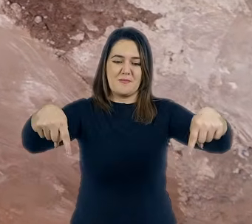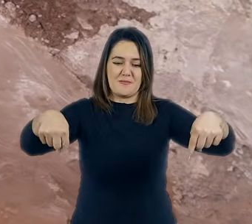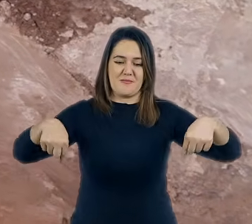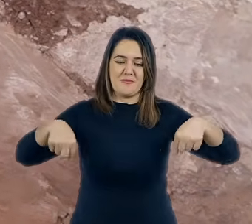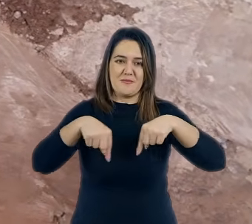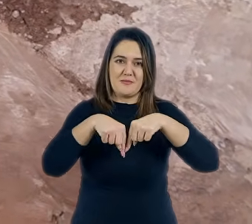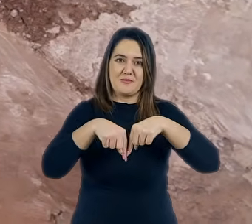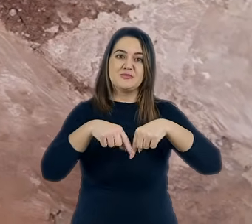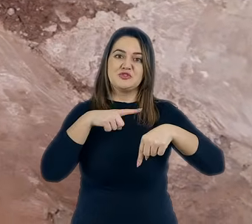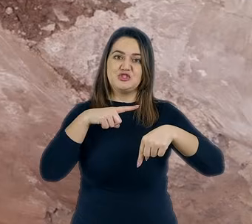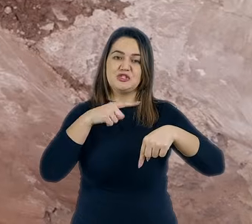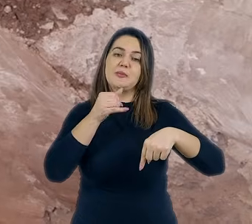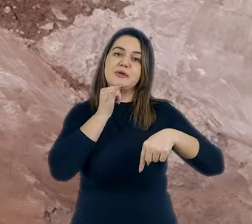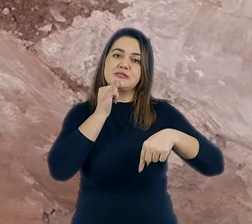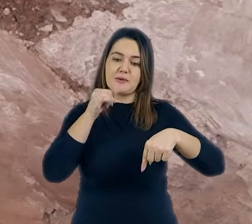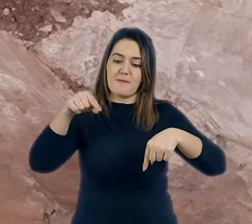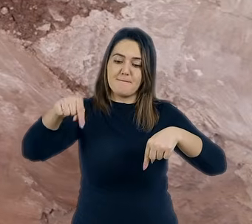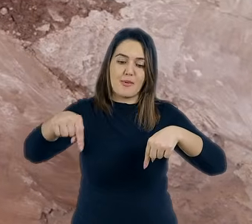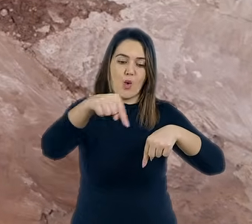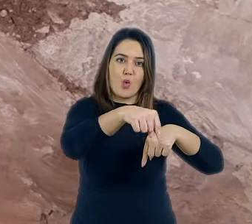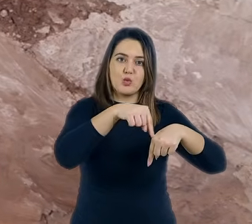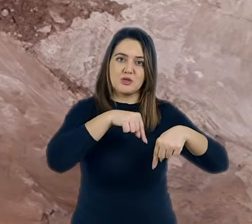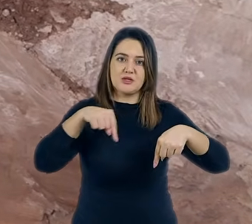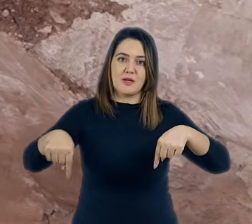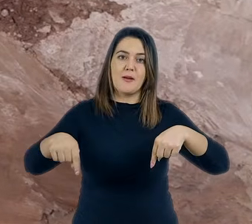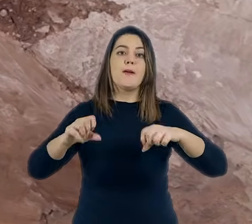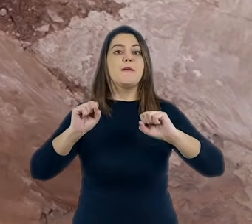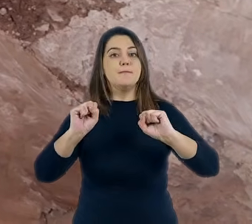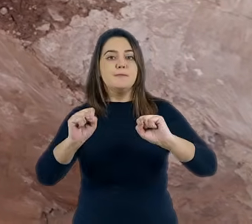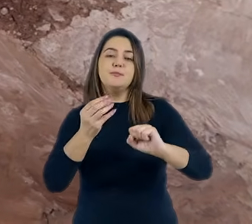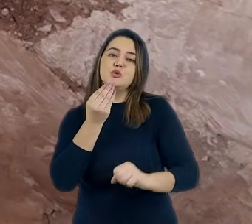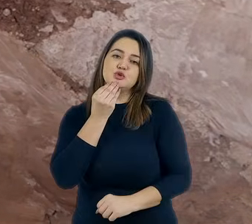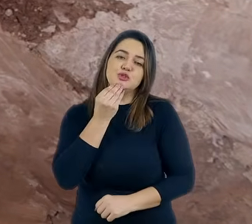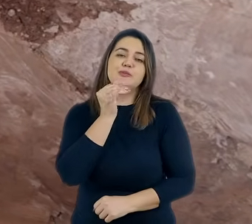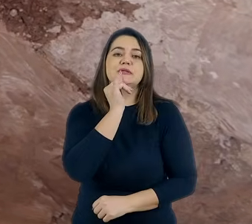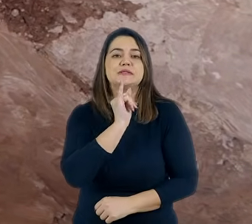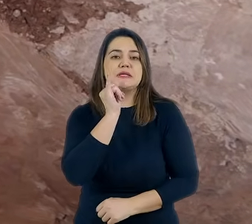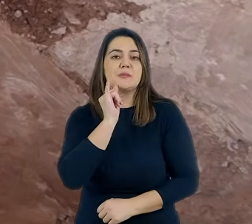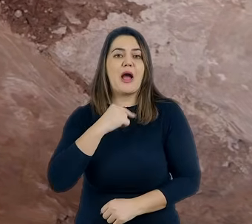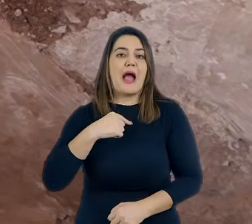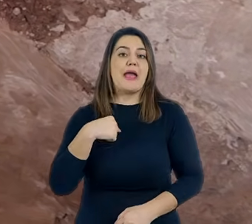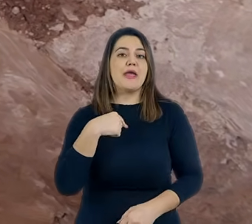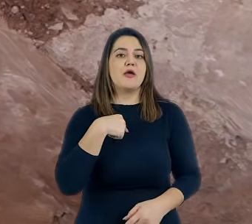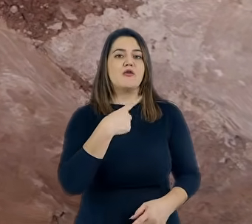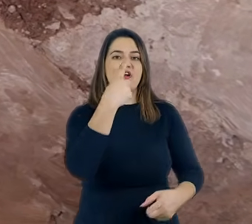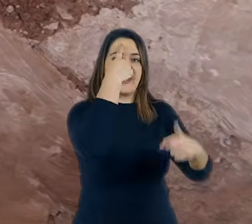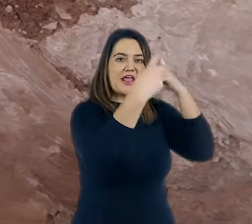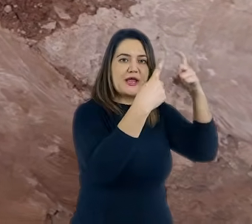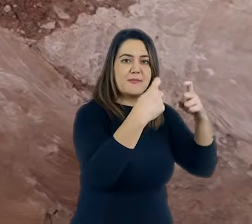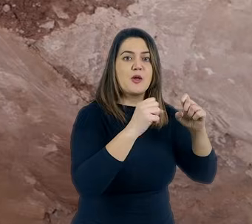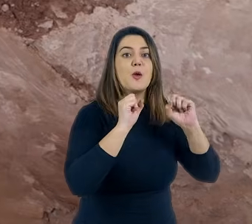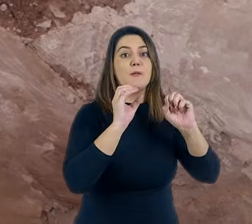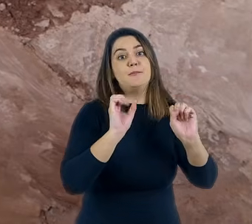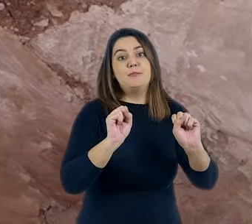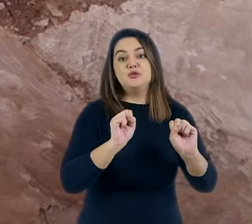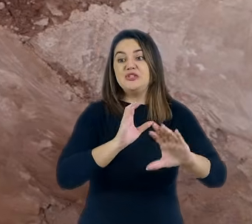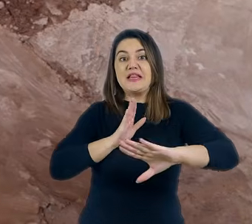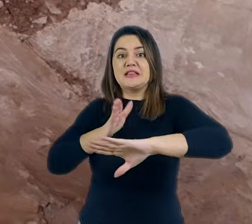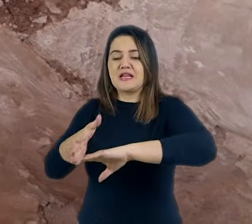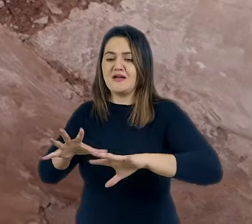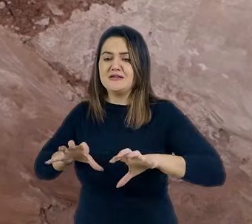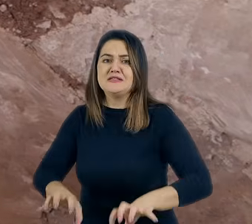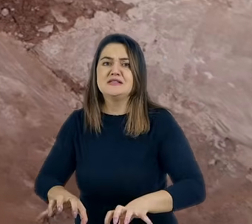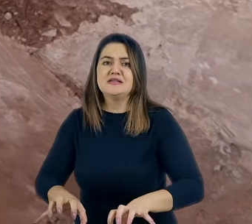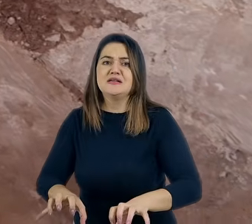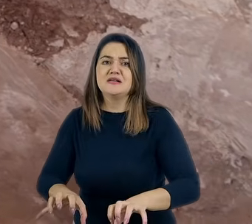era o lugar onde, por exemplo, se alguém cometia um crime, ele poderia segurar nas pontas do altar para não ser morto pela